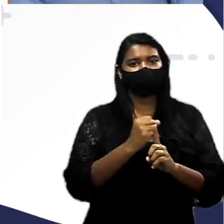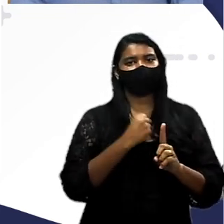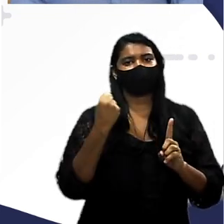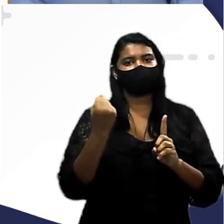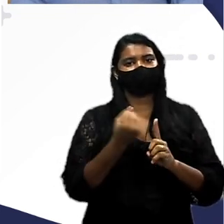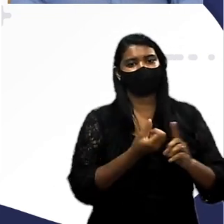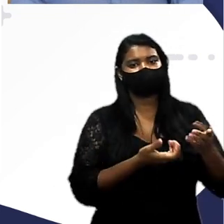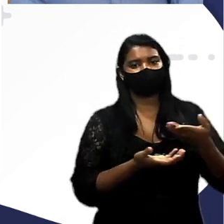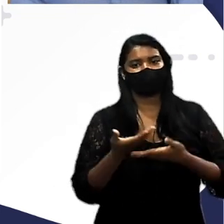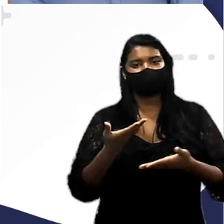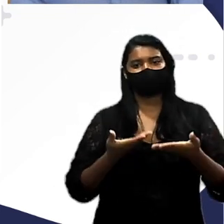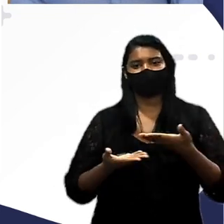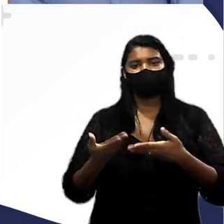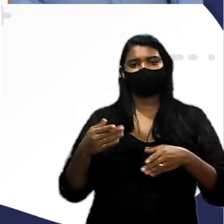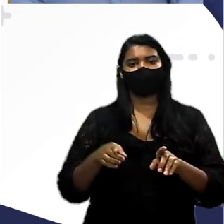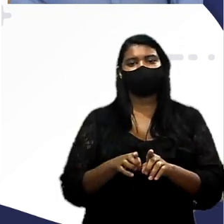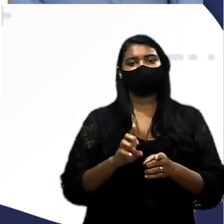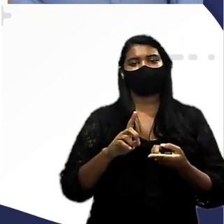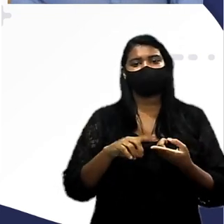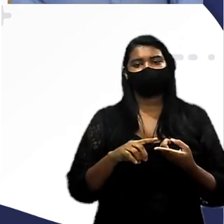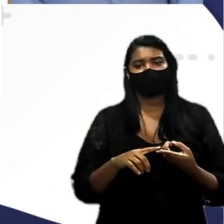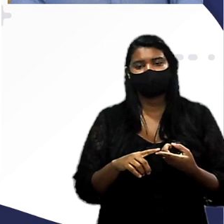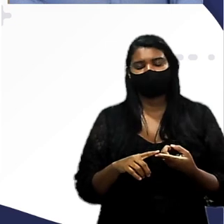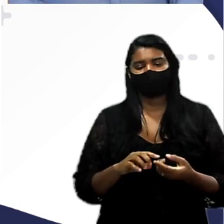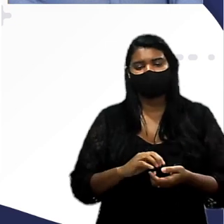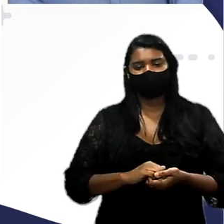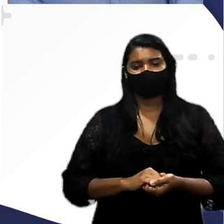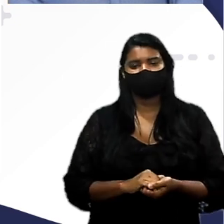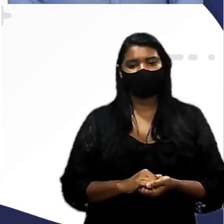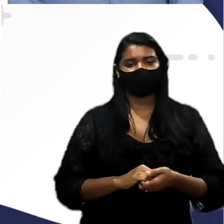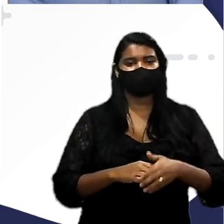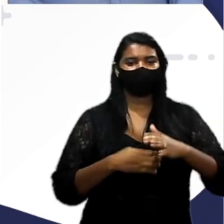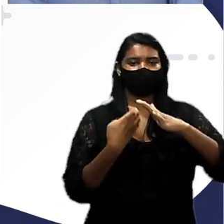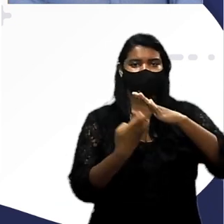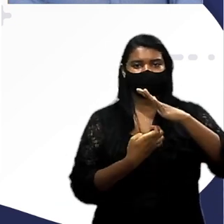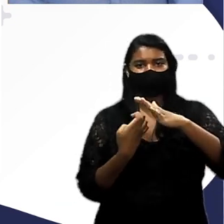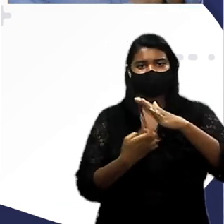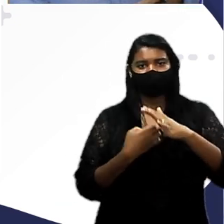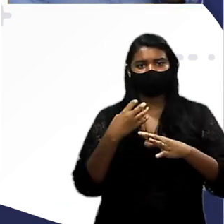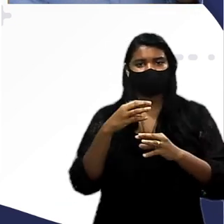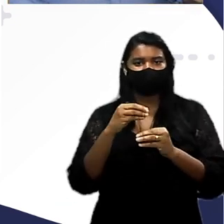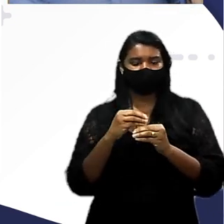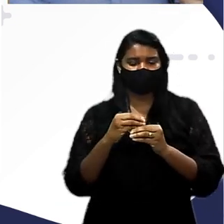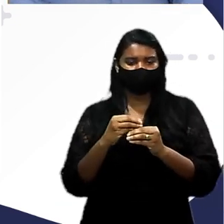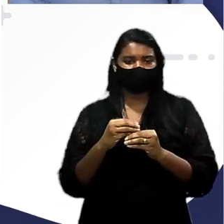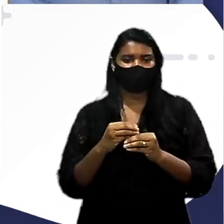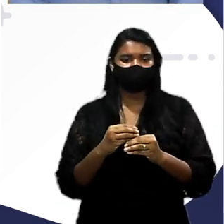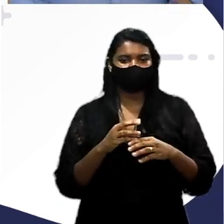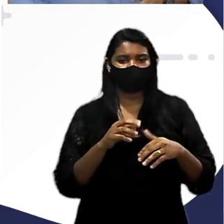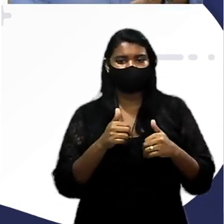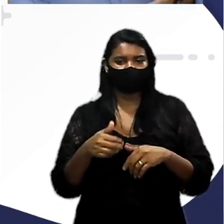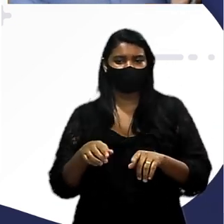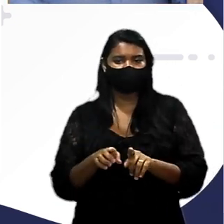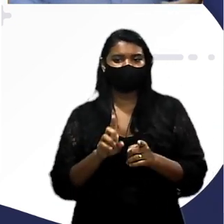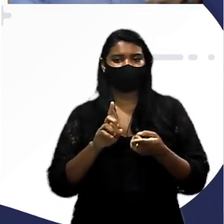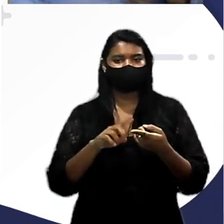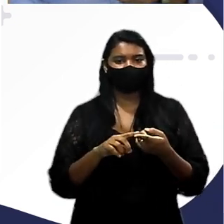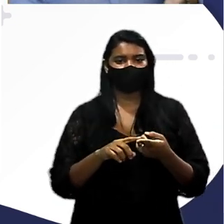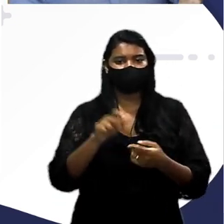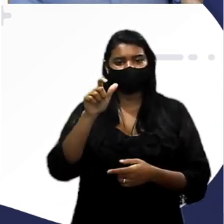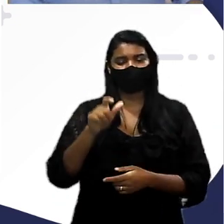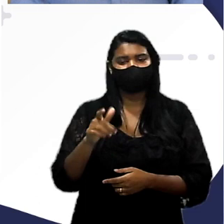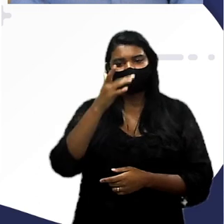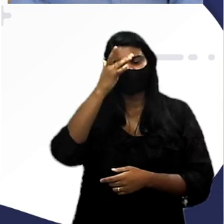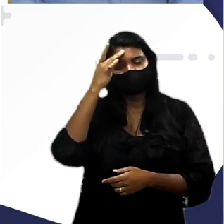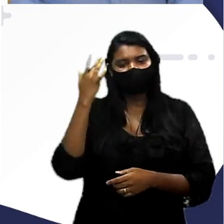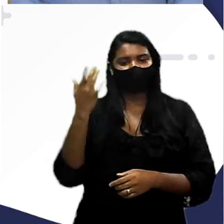associações que lidam com a questão das empresas, né, que em determinados segmentos, as pessoas, os